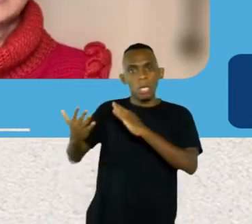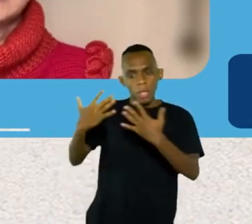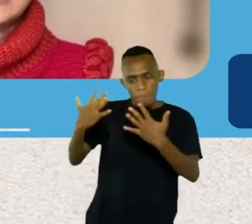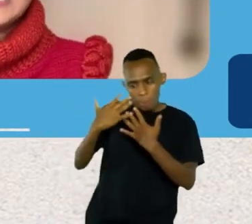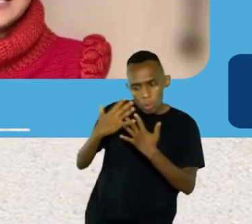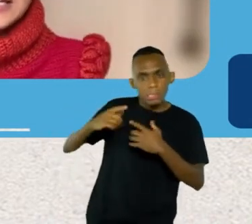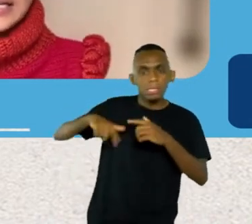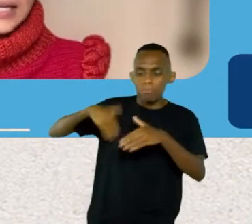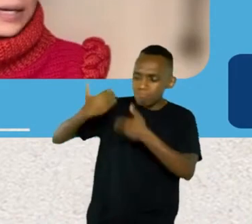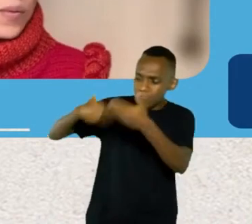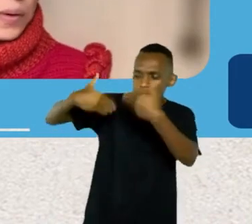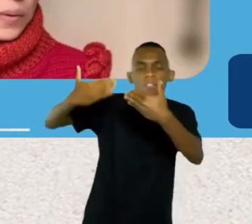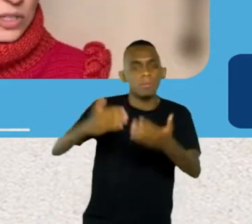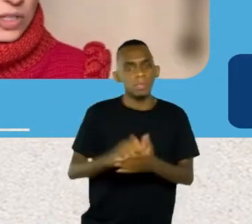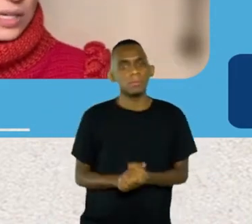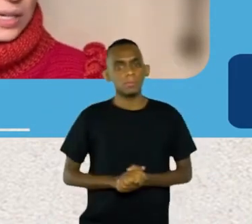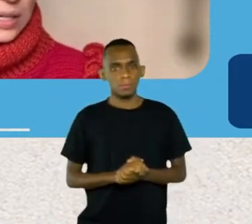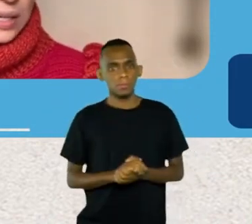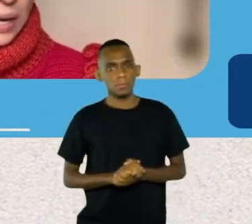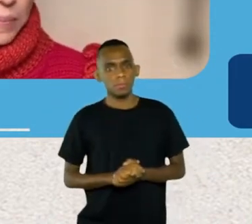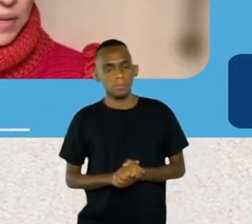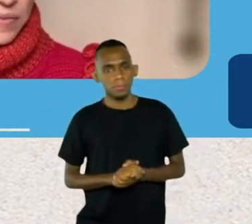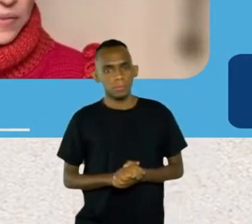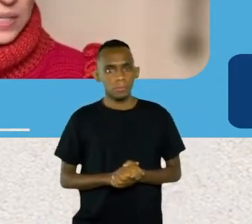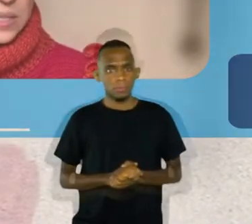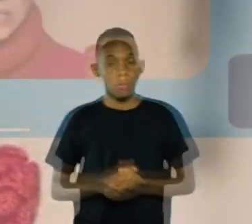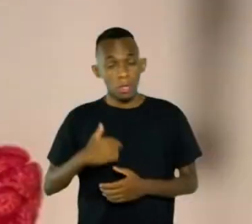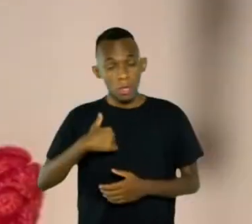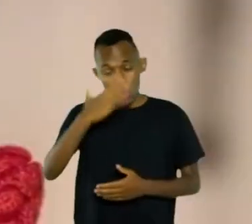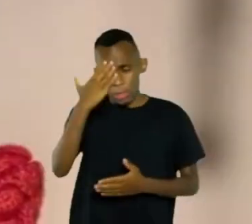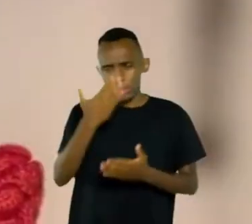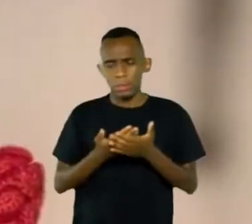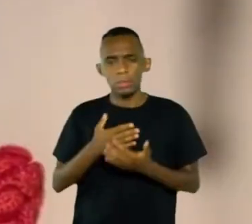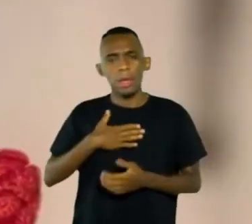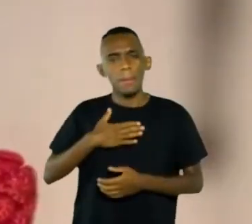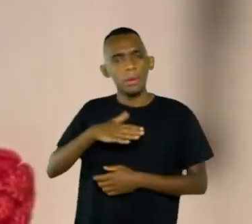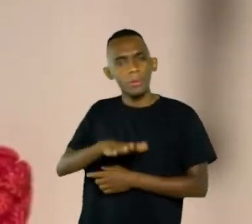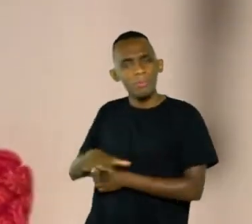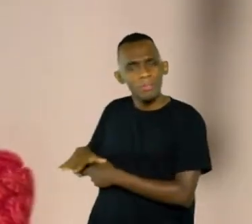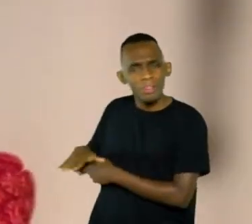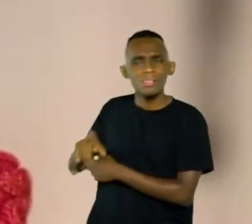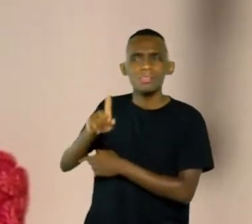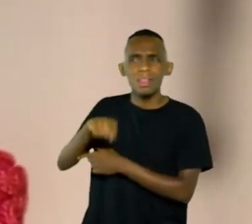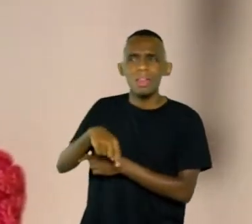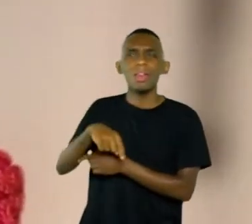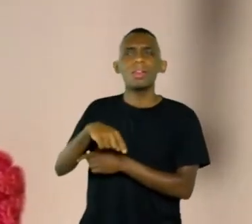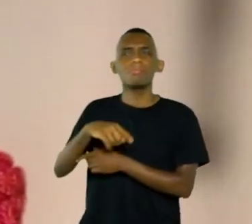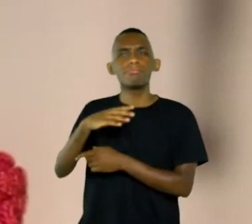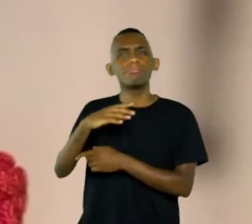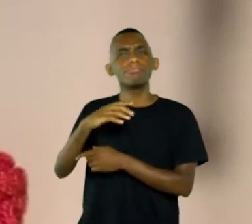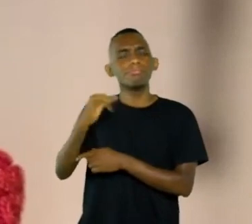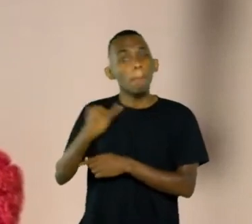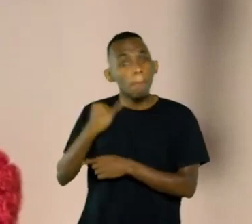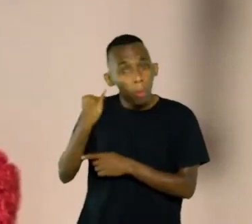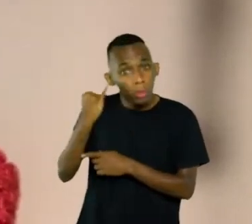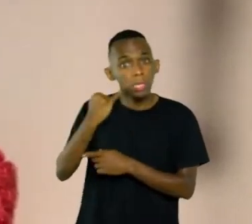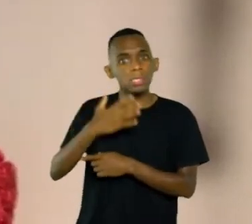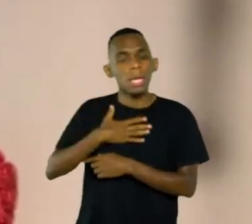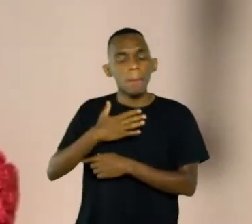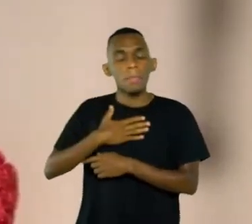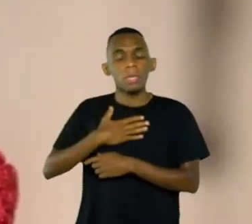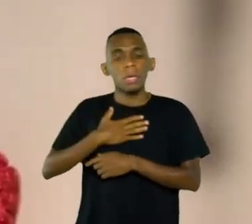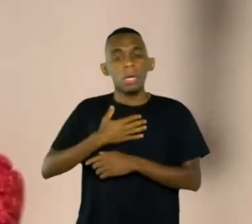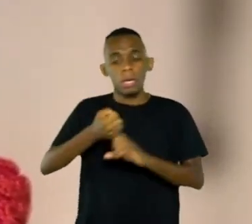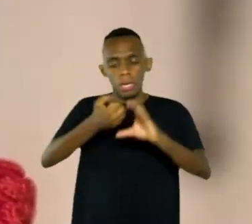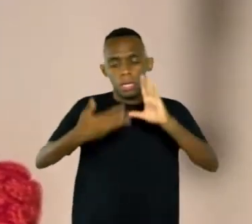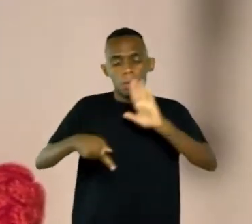Sim. Eu acho que a minha infância é muito determinante na minha forma de escrever e